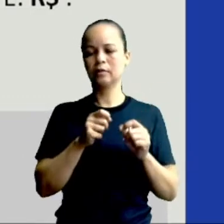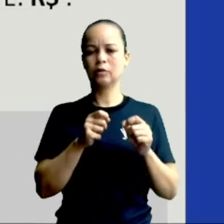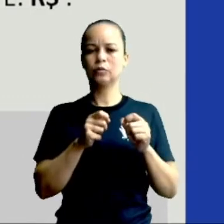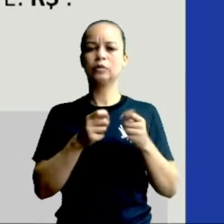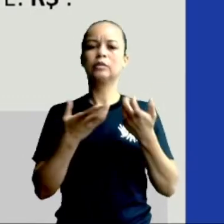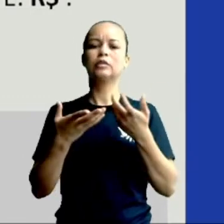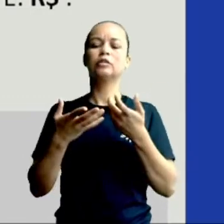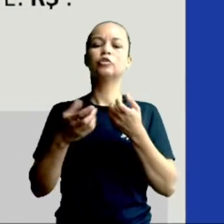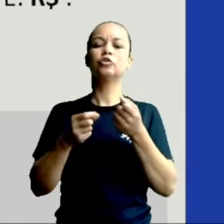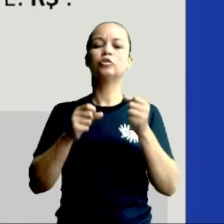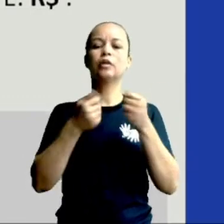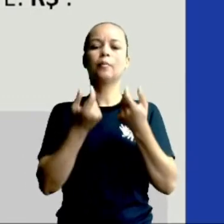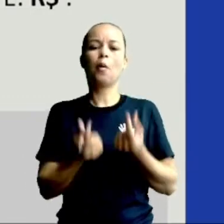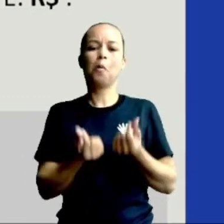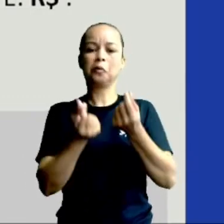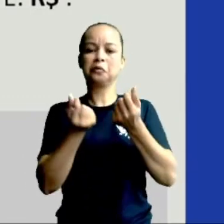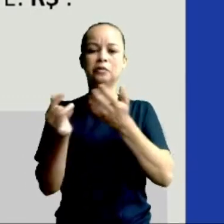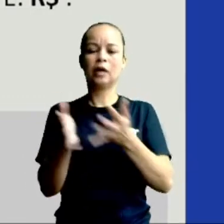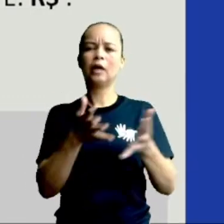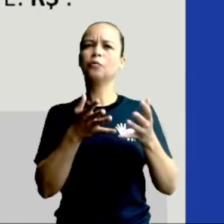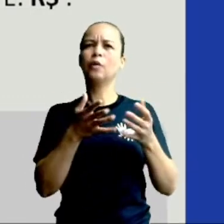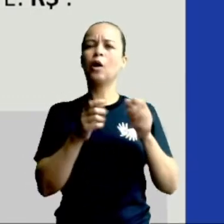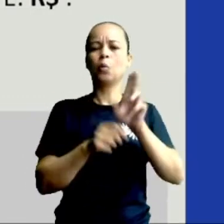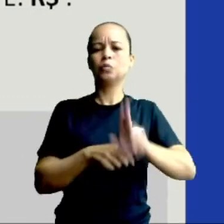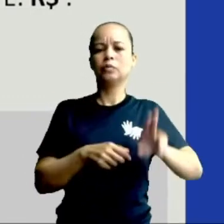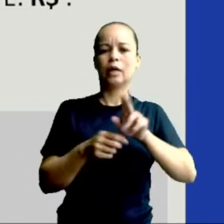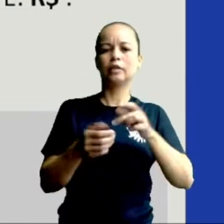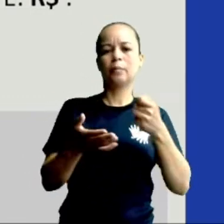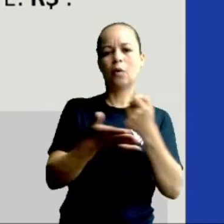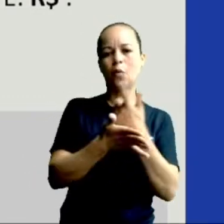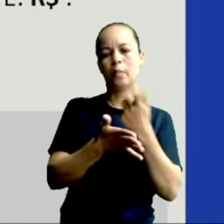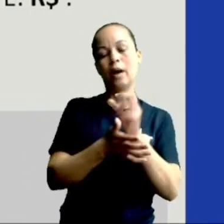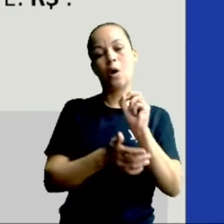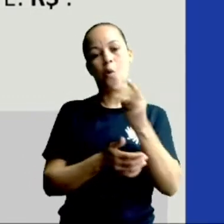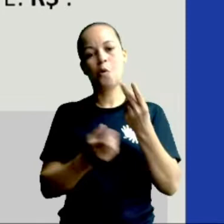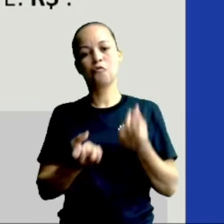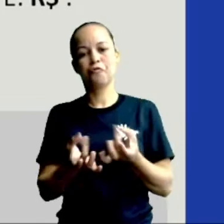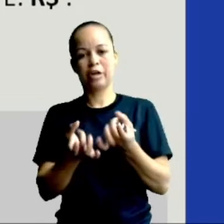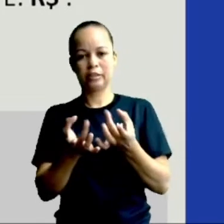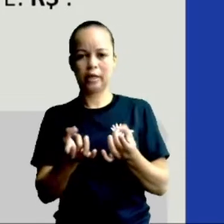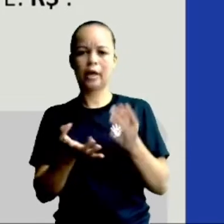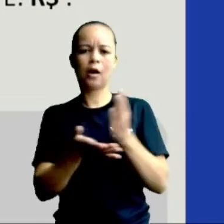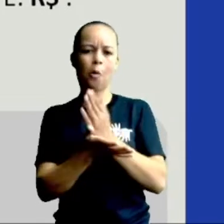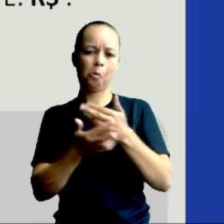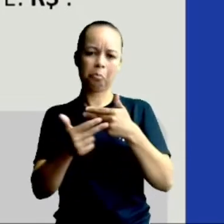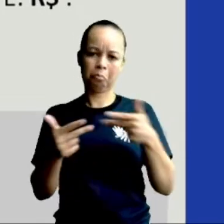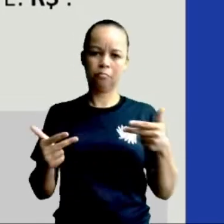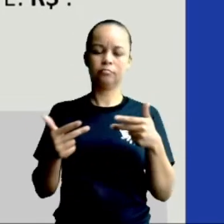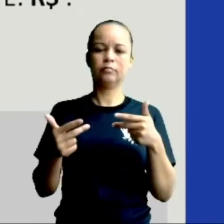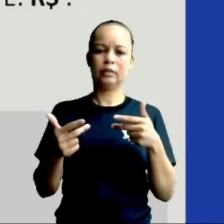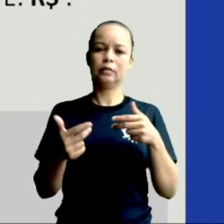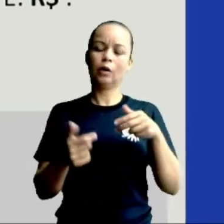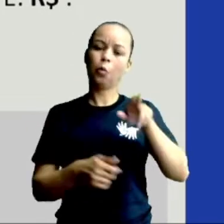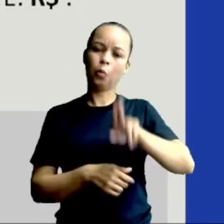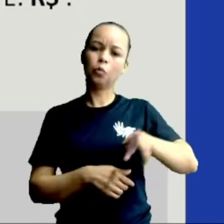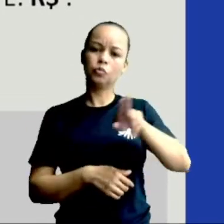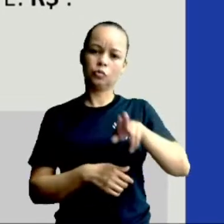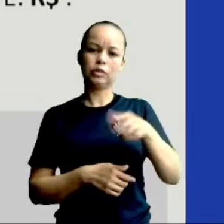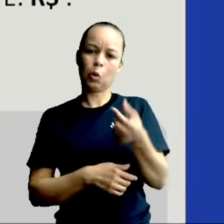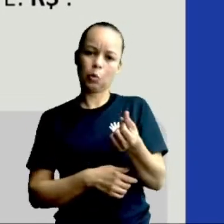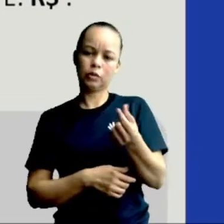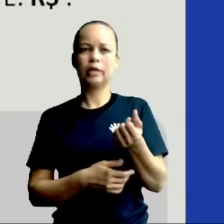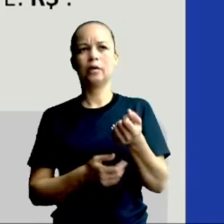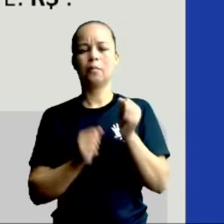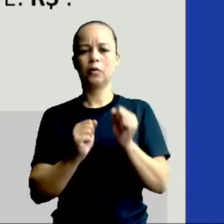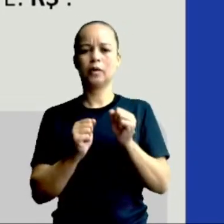utilizado para comprar ou vender alguma coisa, né? E aí a gente utiliza o dinheiro para isso. Ele pode ser representado